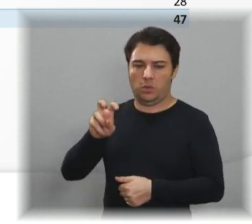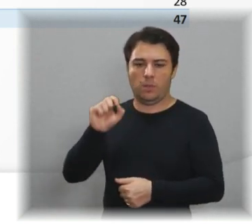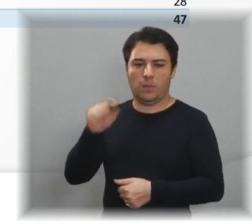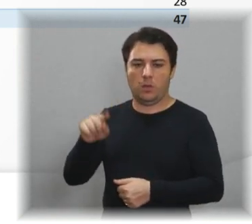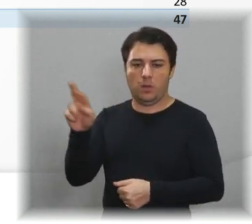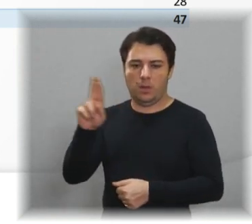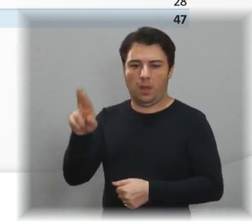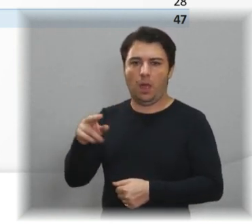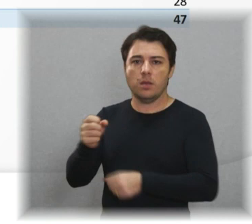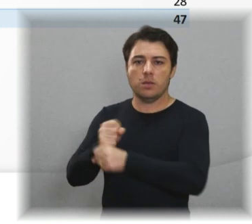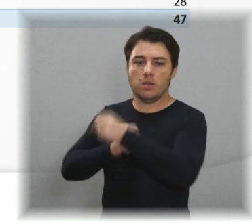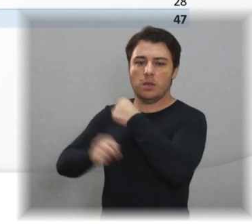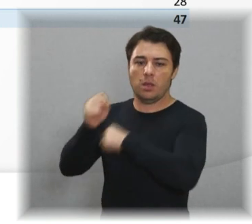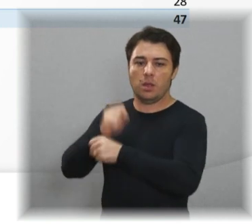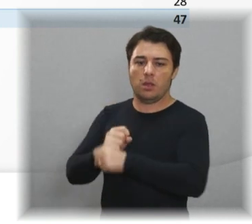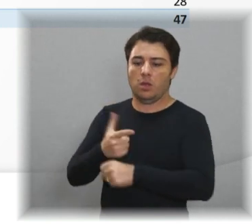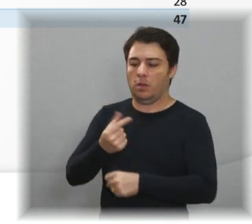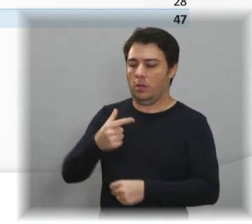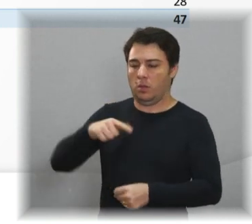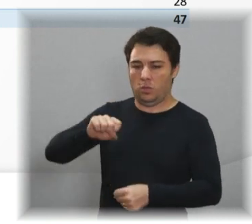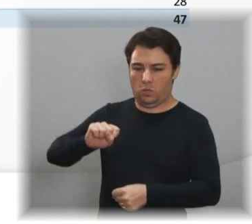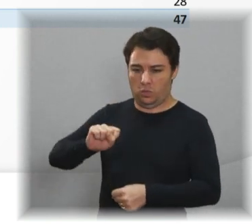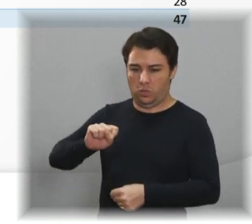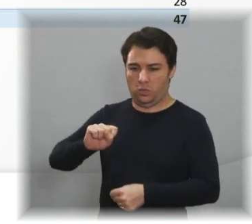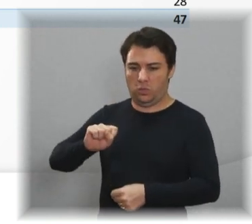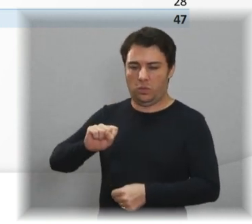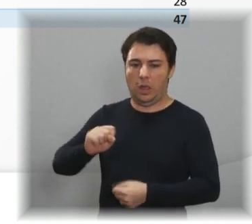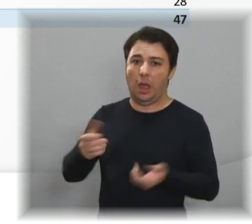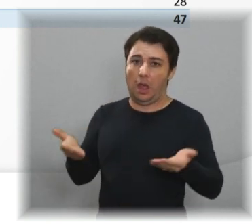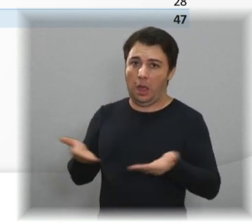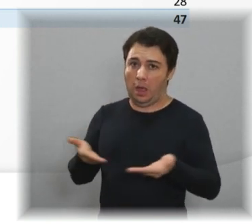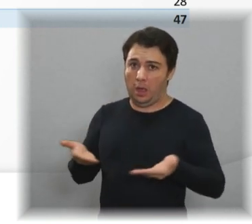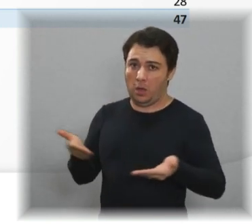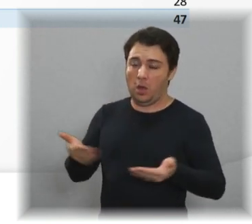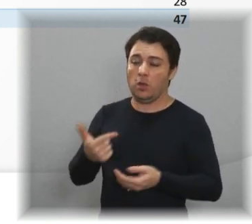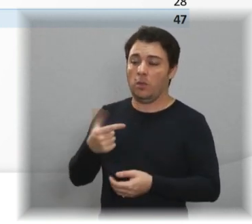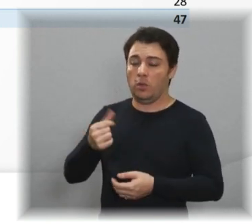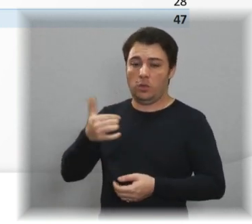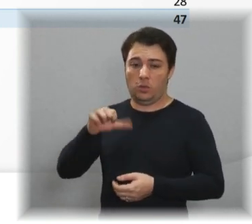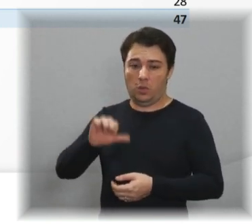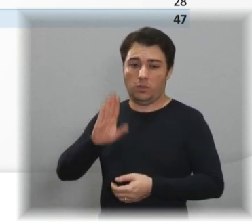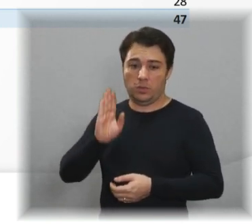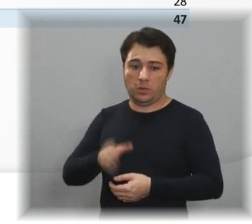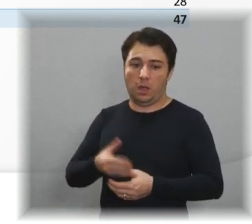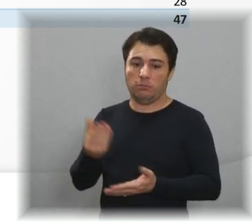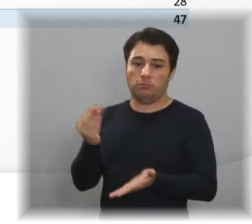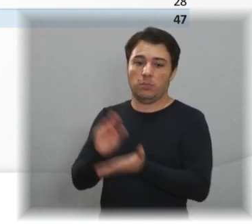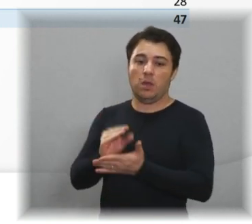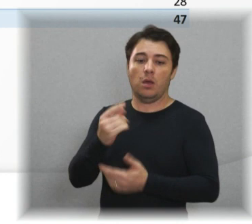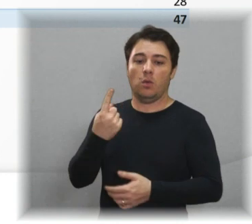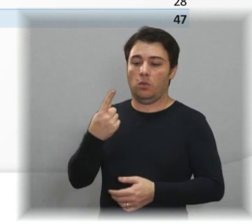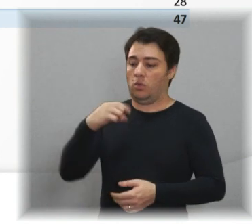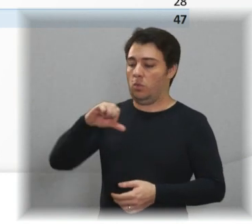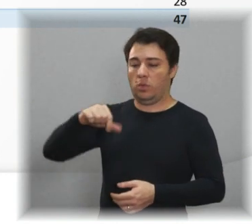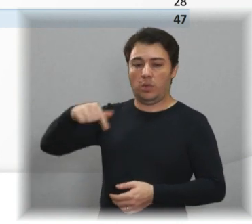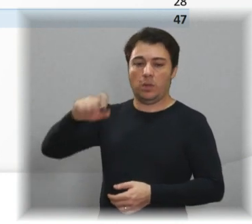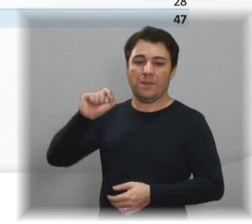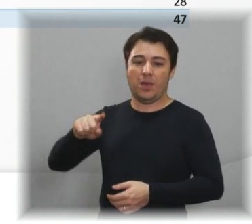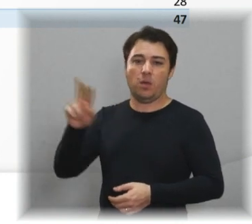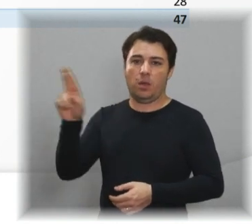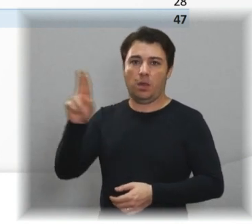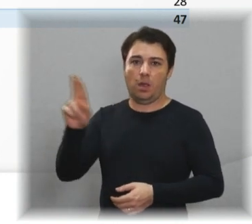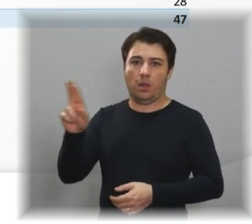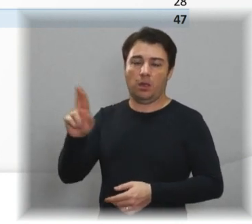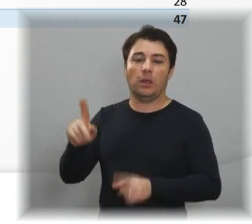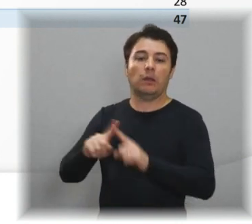no ano 2018 in 19 nós somos meados de Março já foi 197.000 reais TV